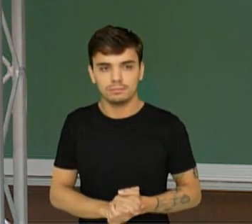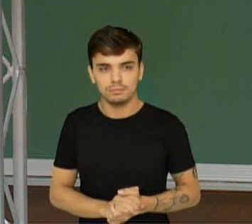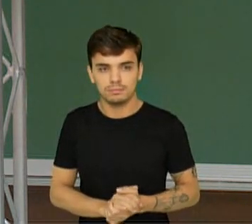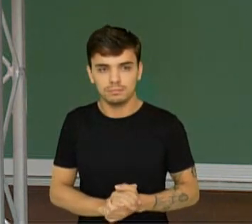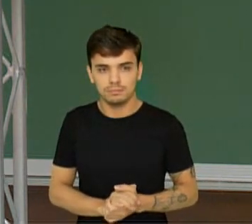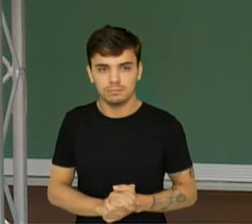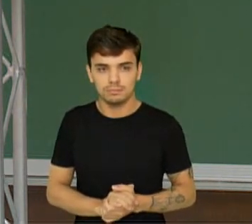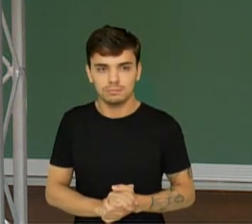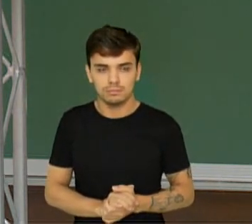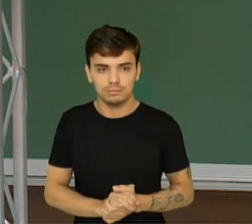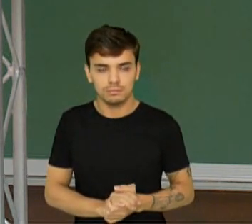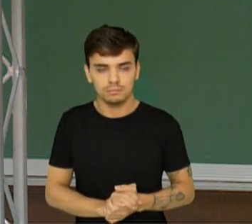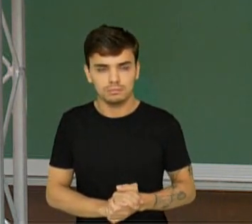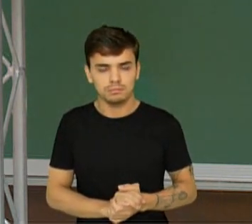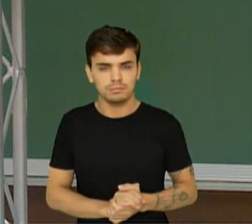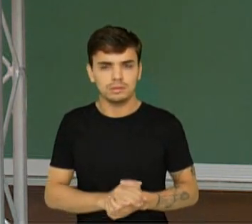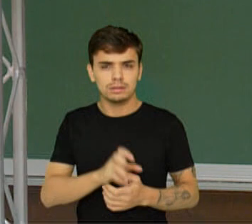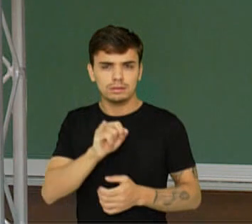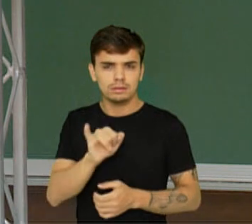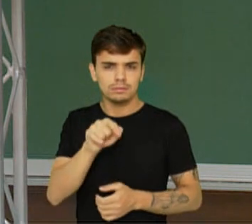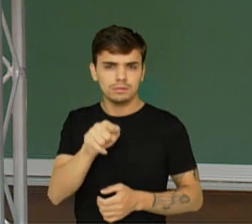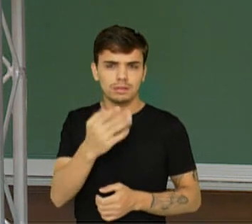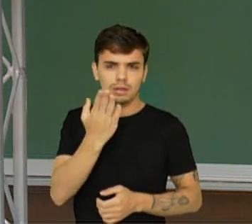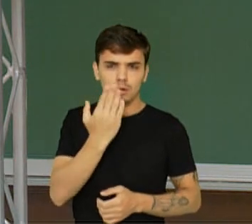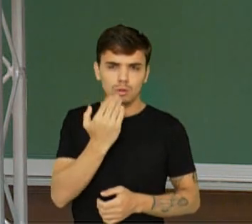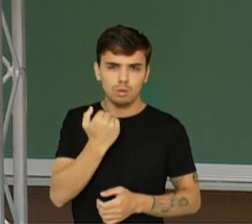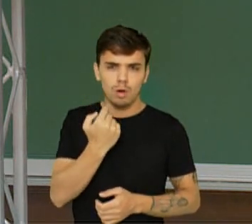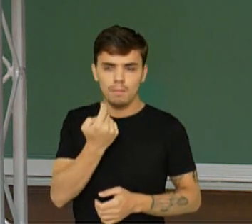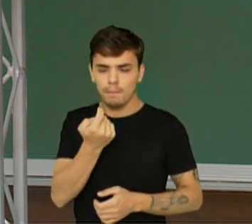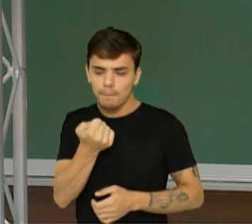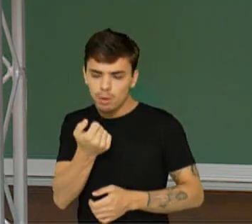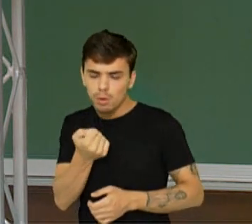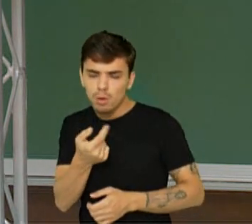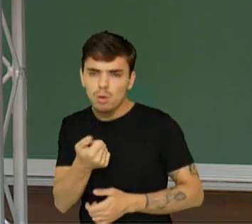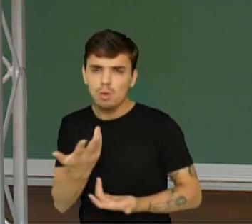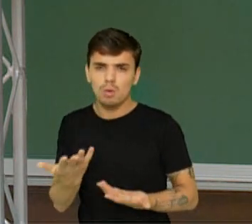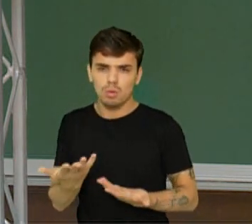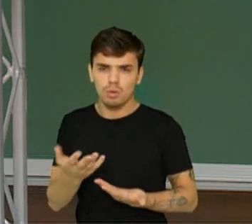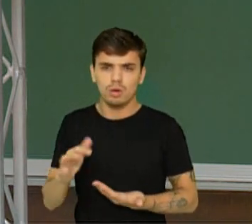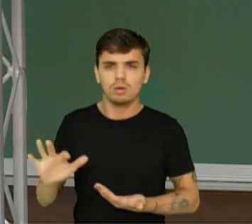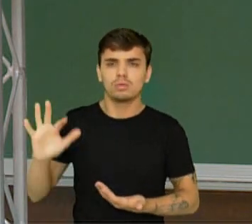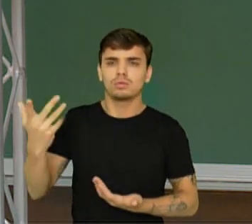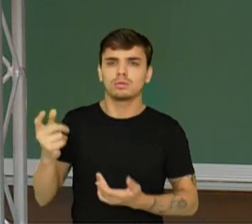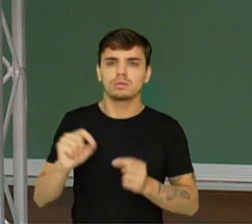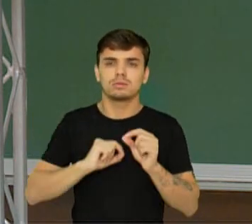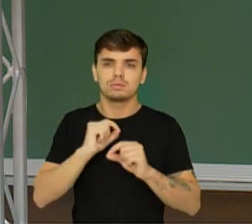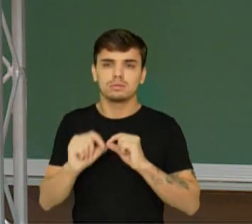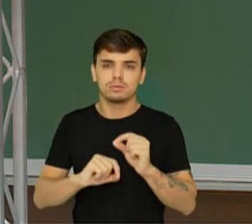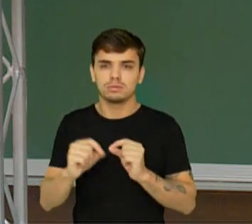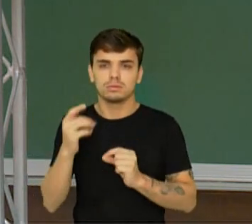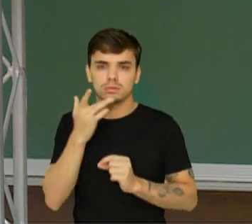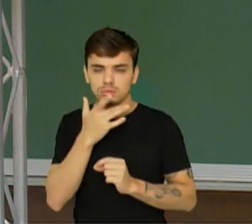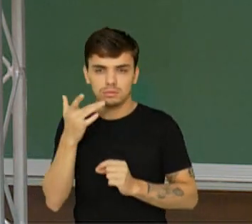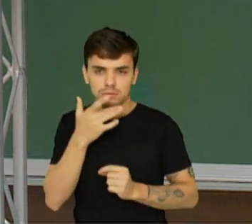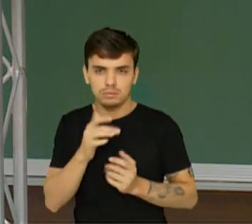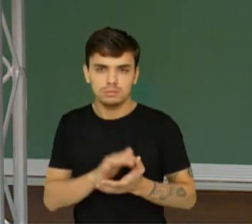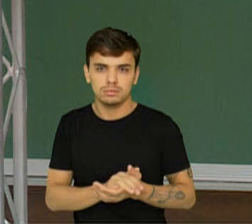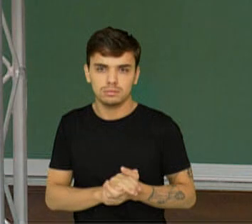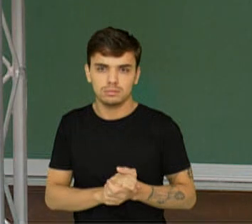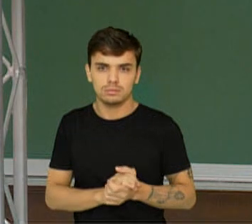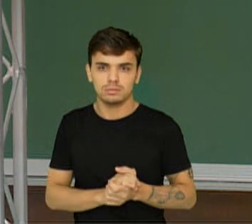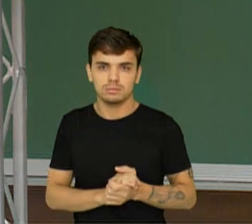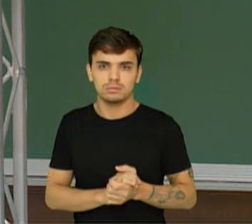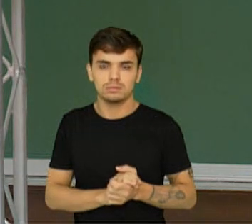bocadillos, né? Por quê? Quando você come esses bocadillos, essas comidinhas gostosas, essas